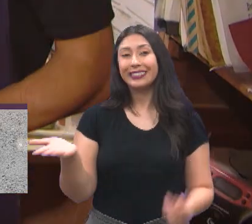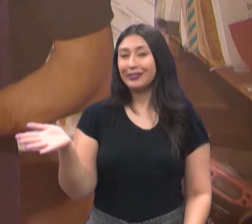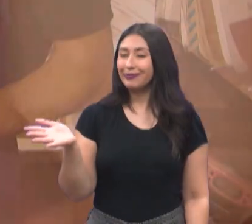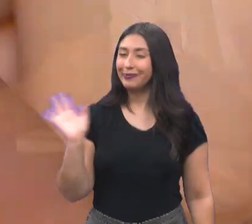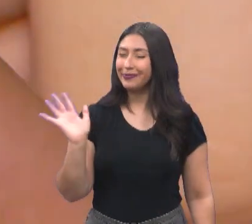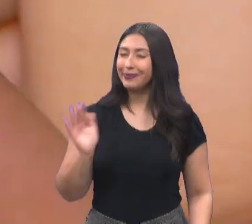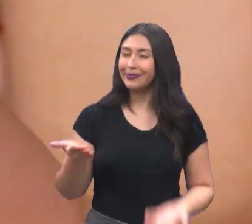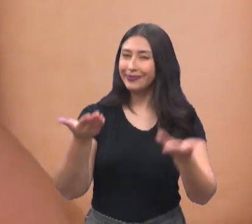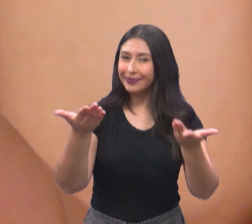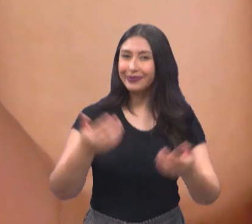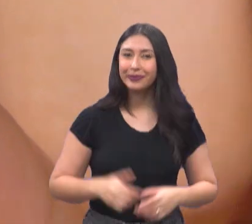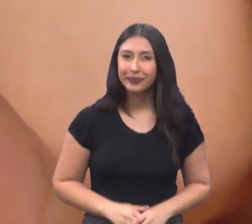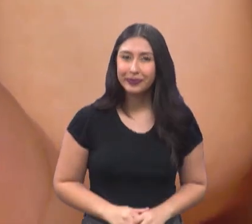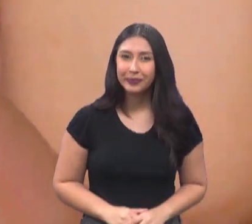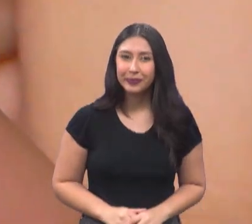você.